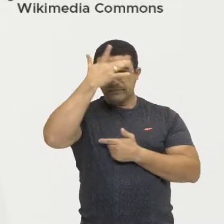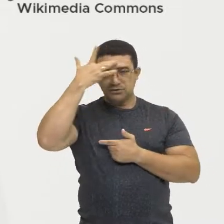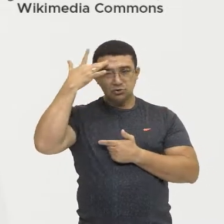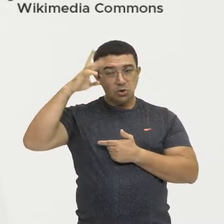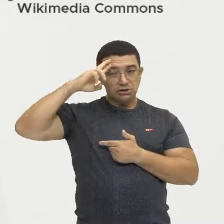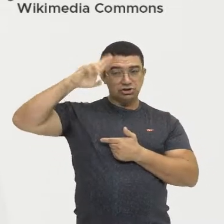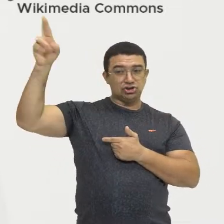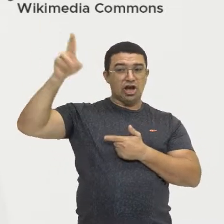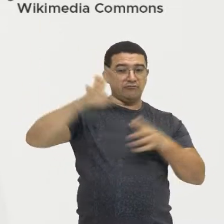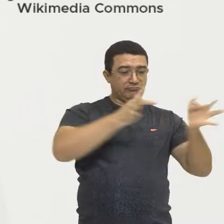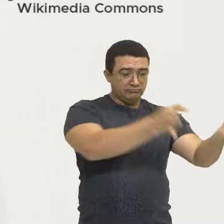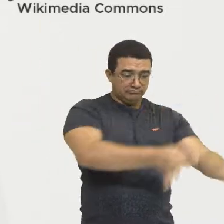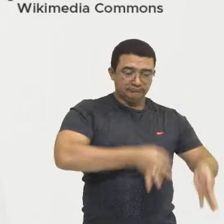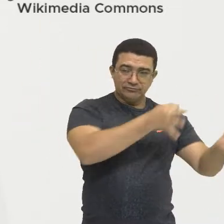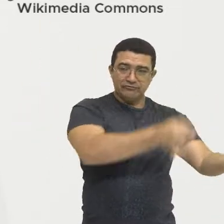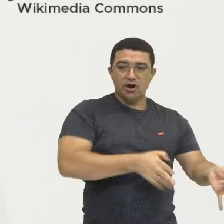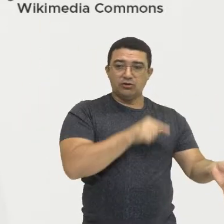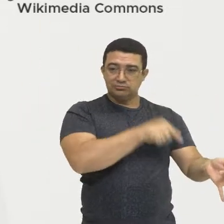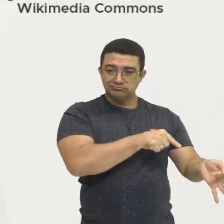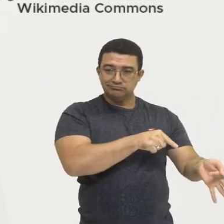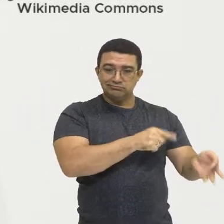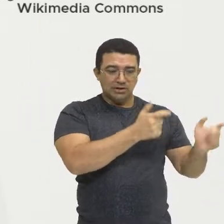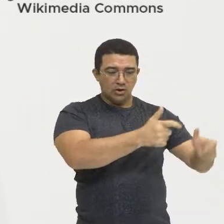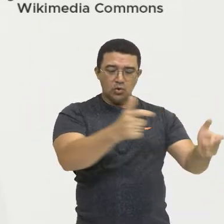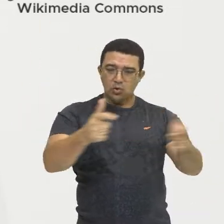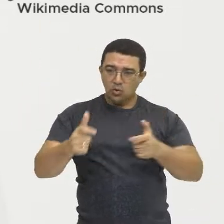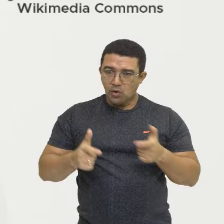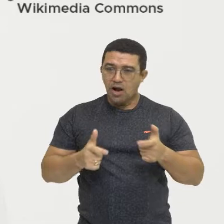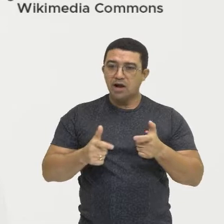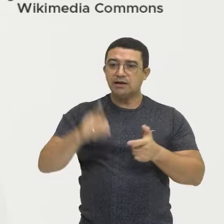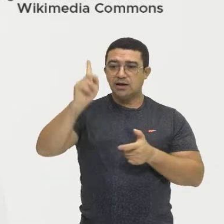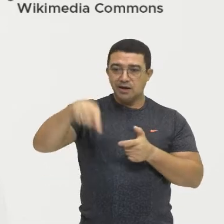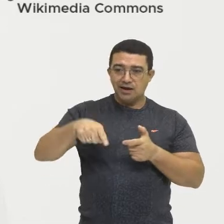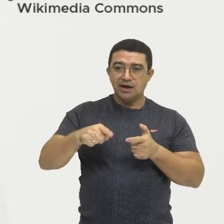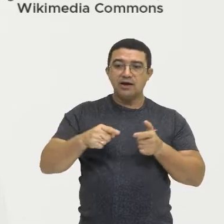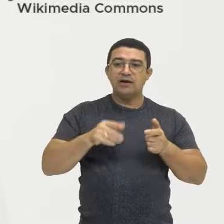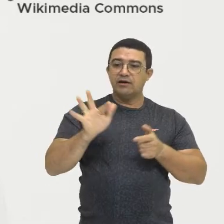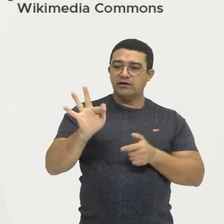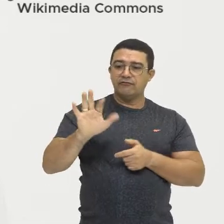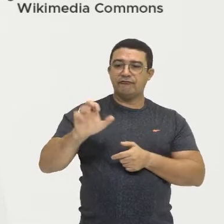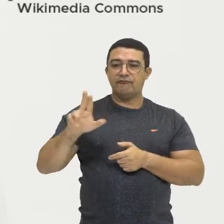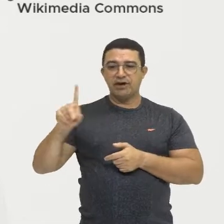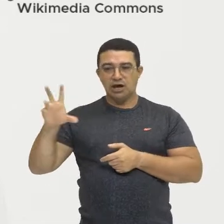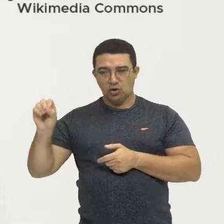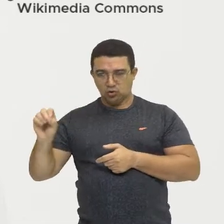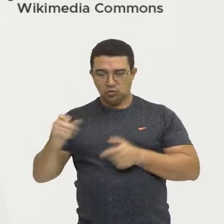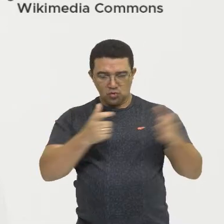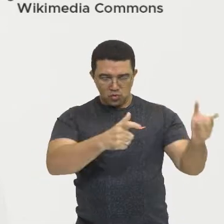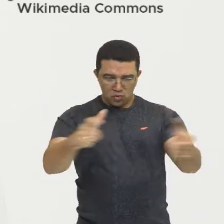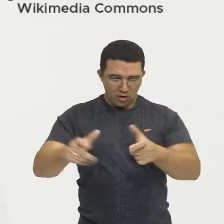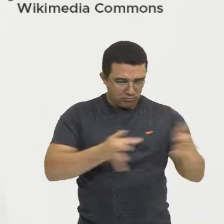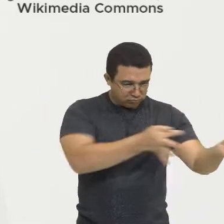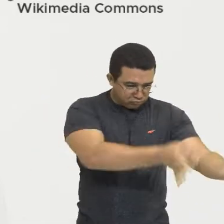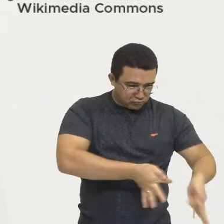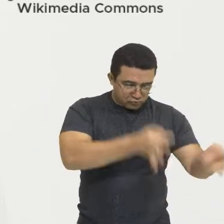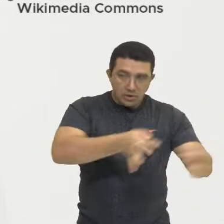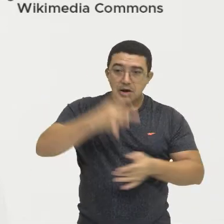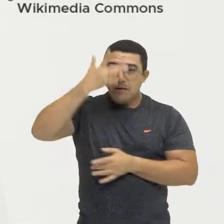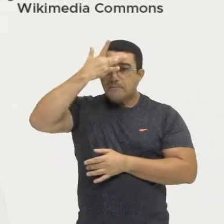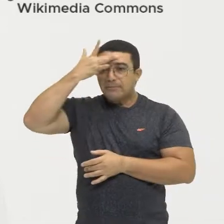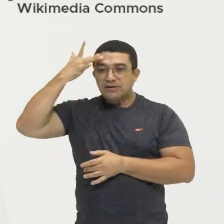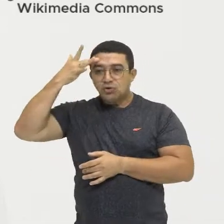feudal. Então, esses lugares, eles foram denominados de feudos, né? Onde tinha um senhor que era